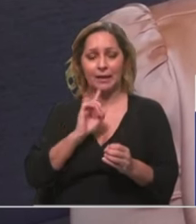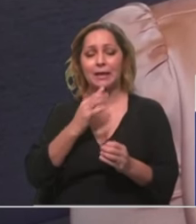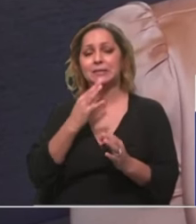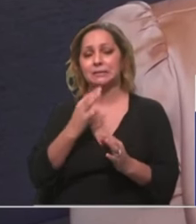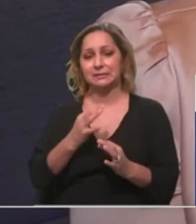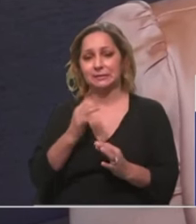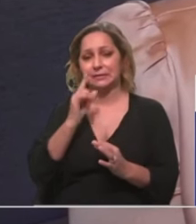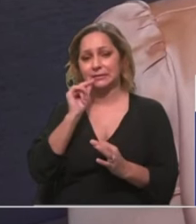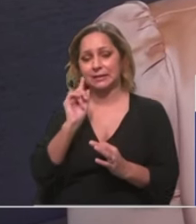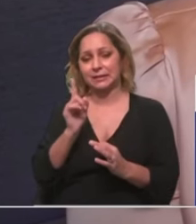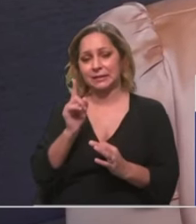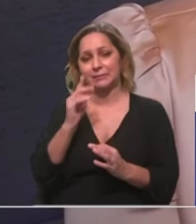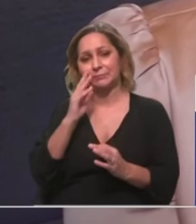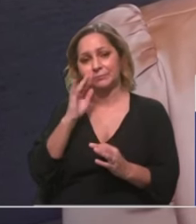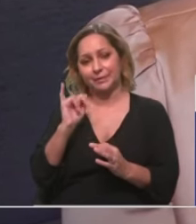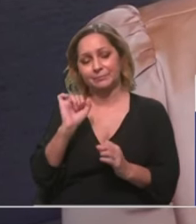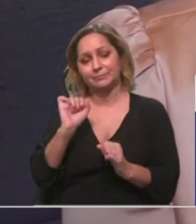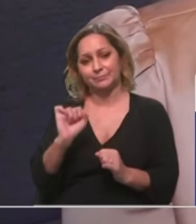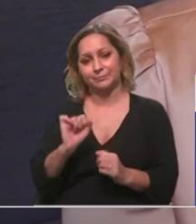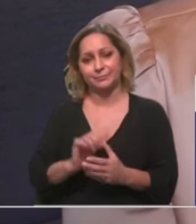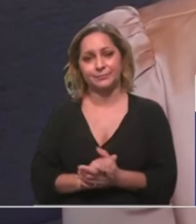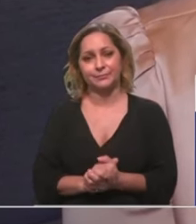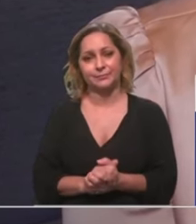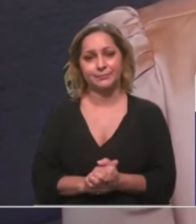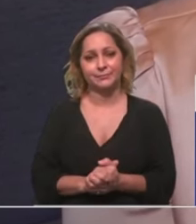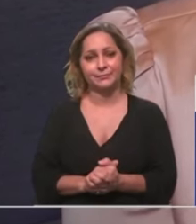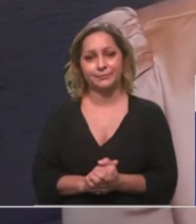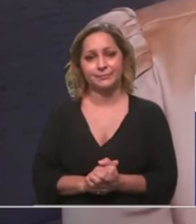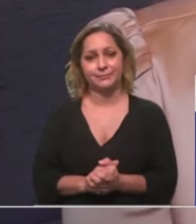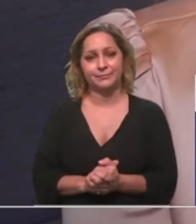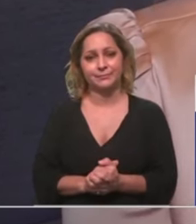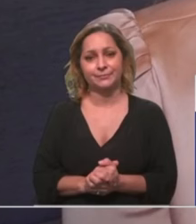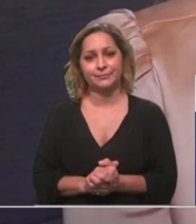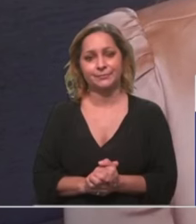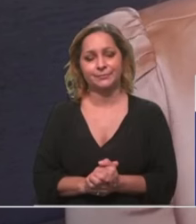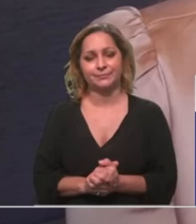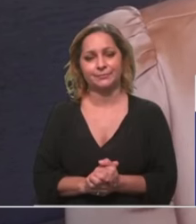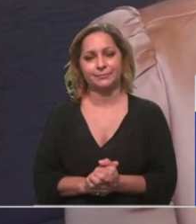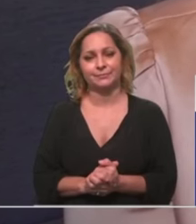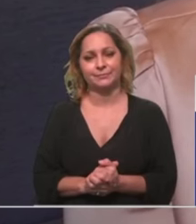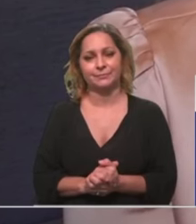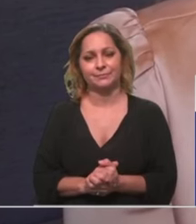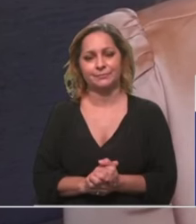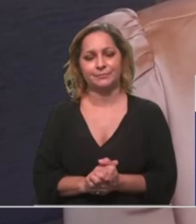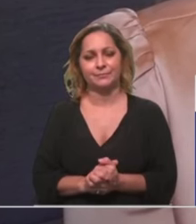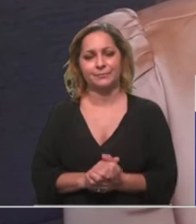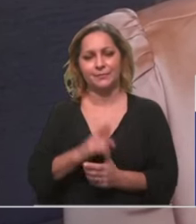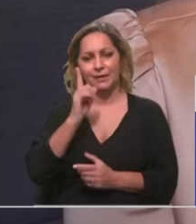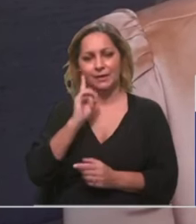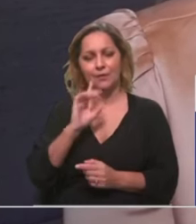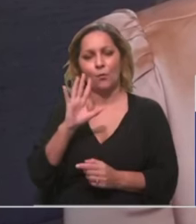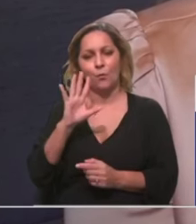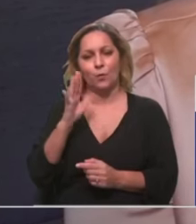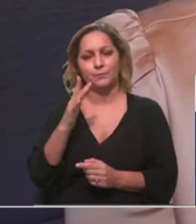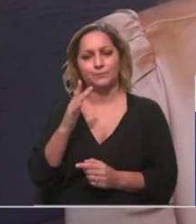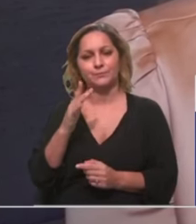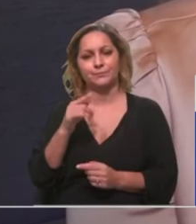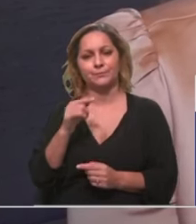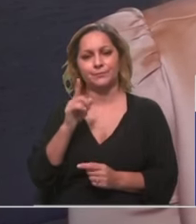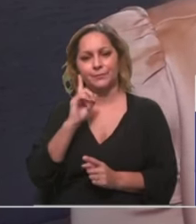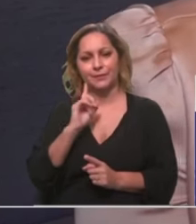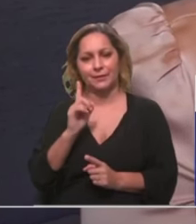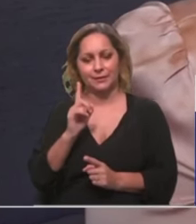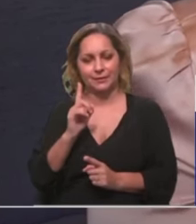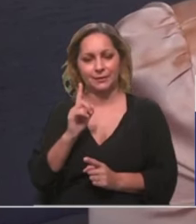Fernando era o pai ela ela quando eh porque ela teve